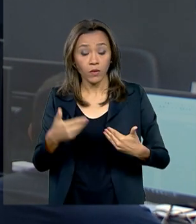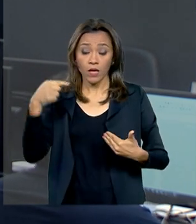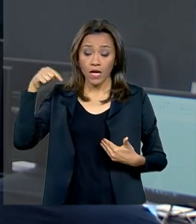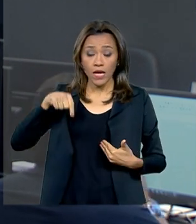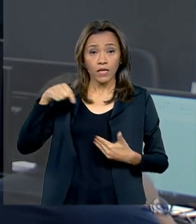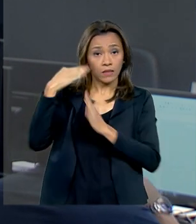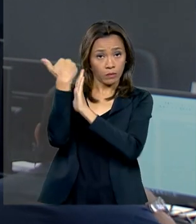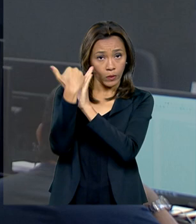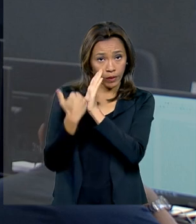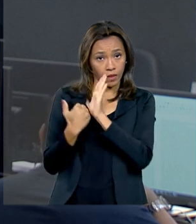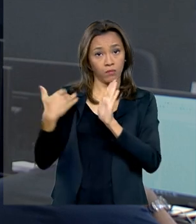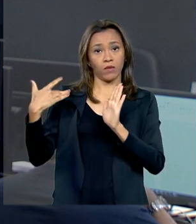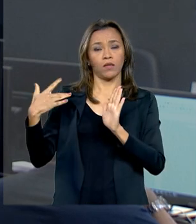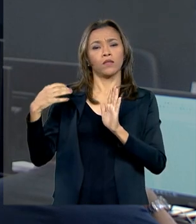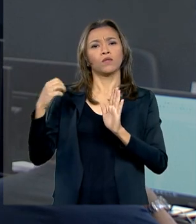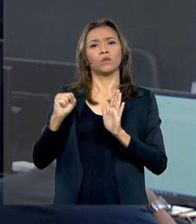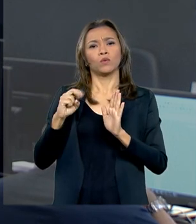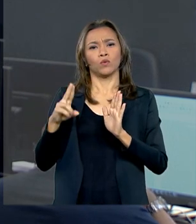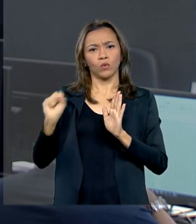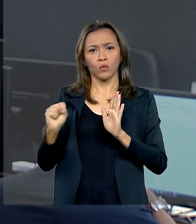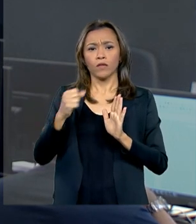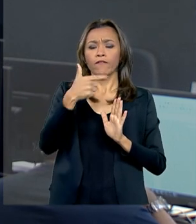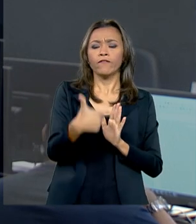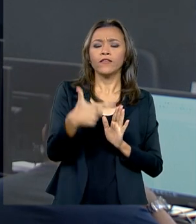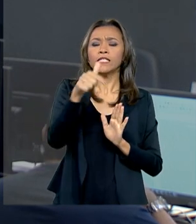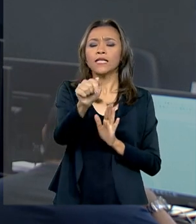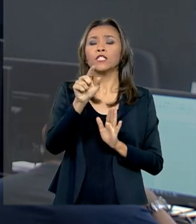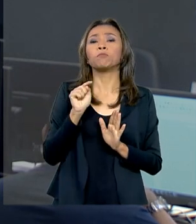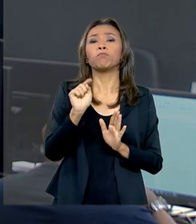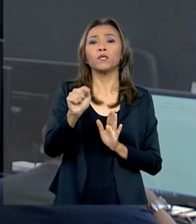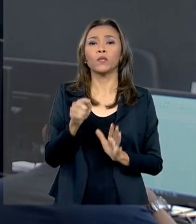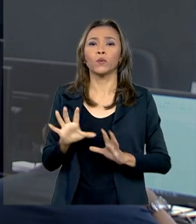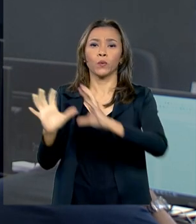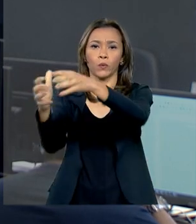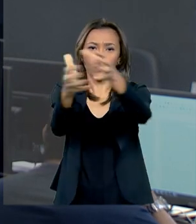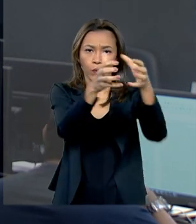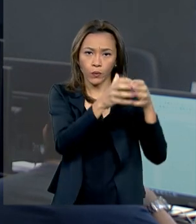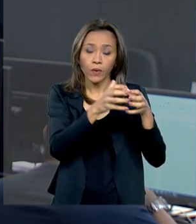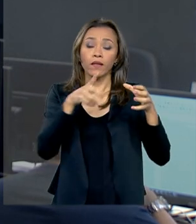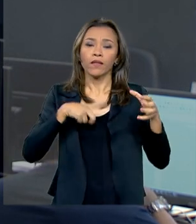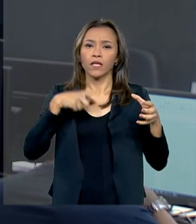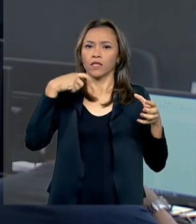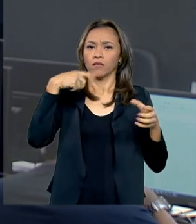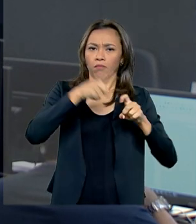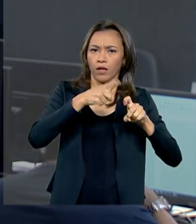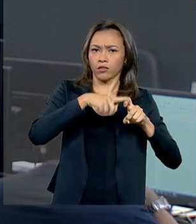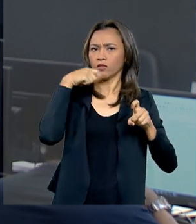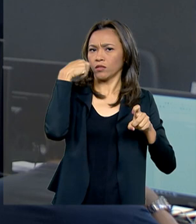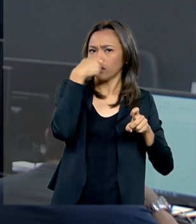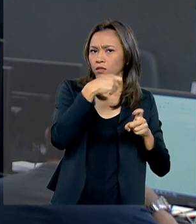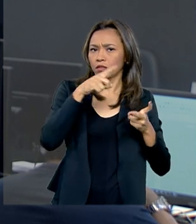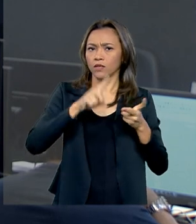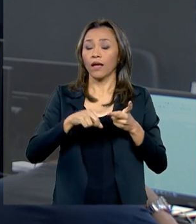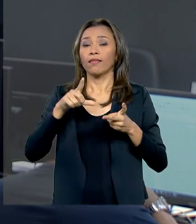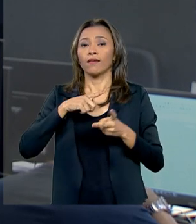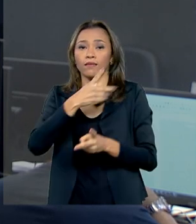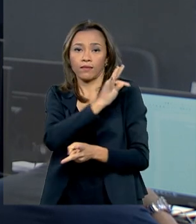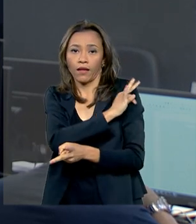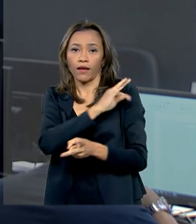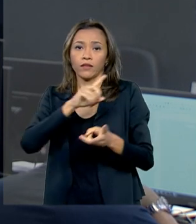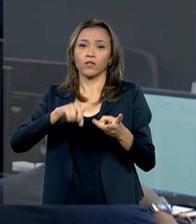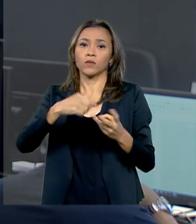SUS conta com cerca de 27 mil equipes compostas por cirurgiões, dentistas e técnicos ou